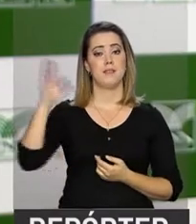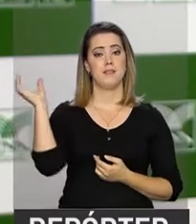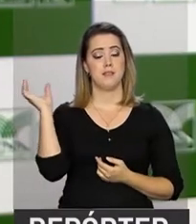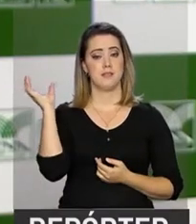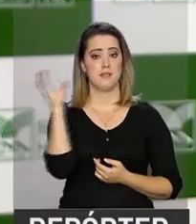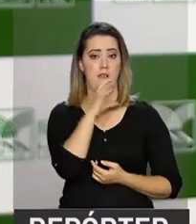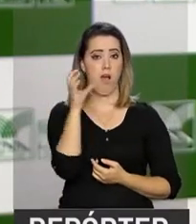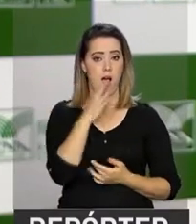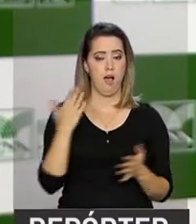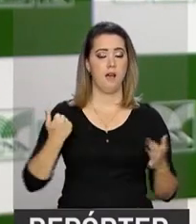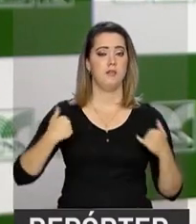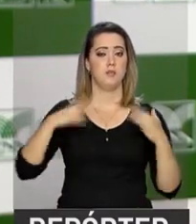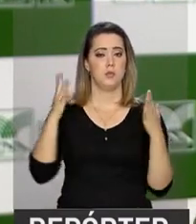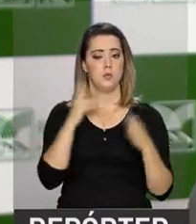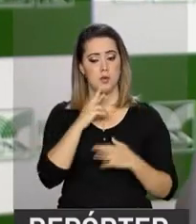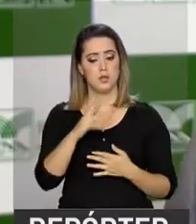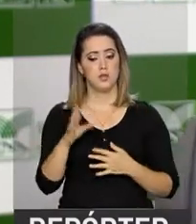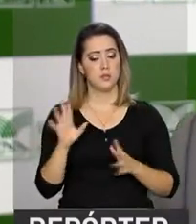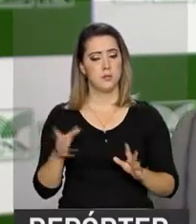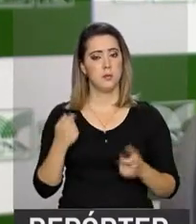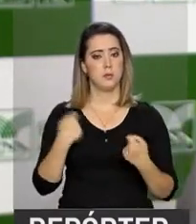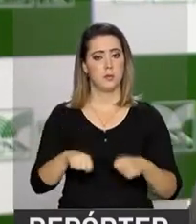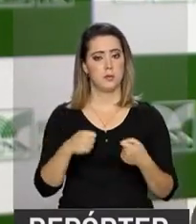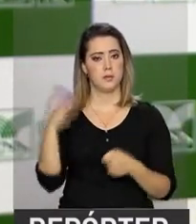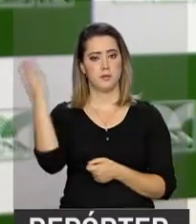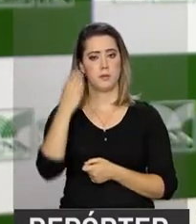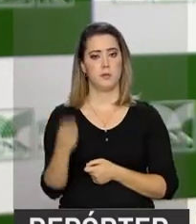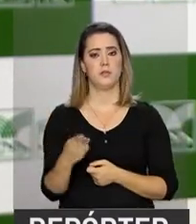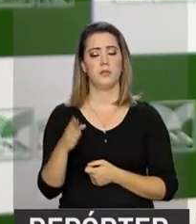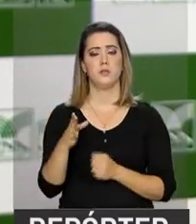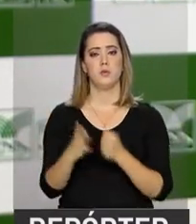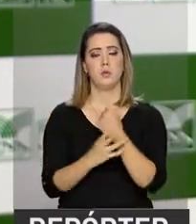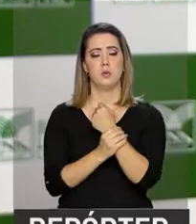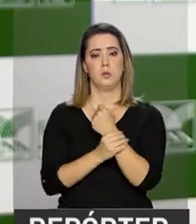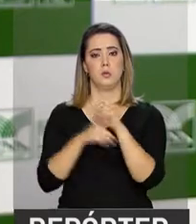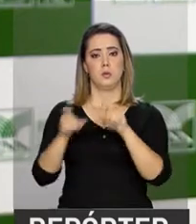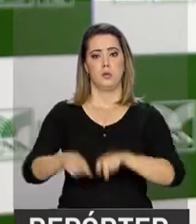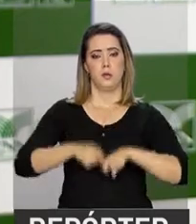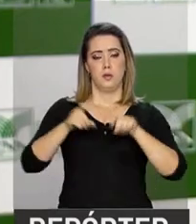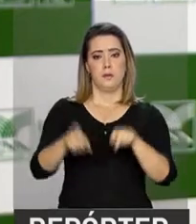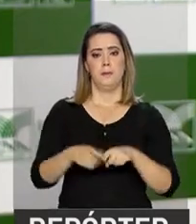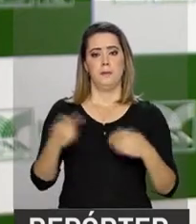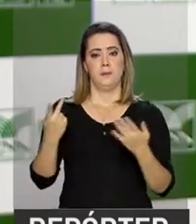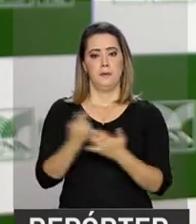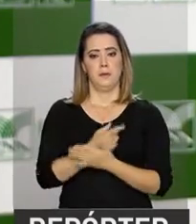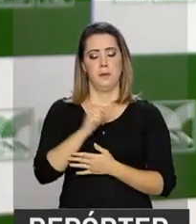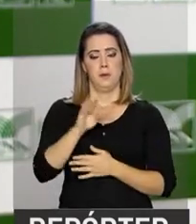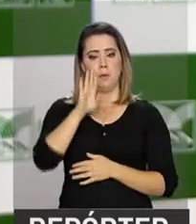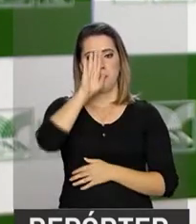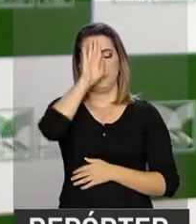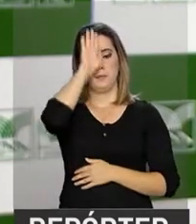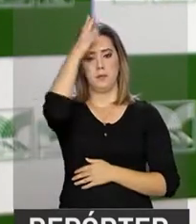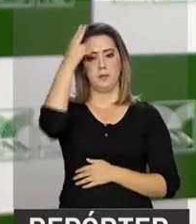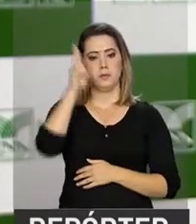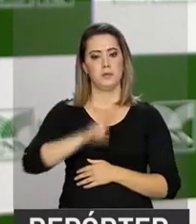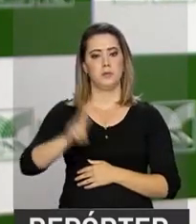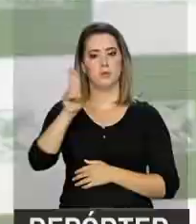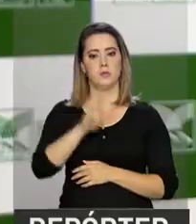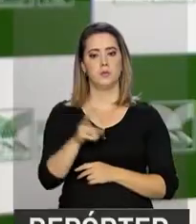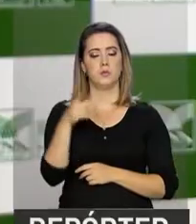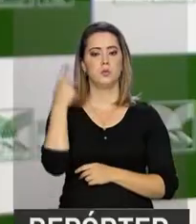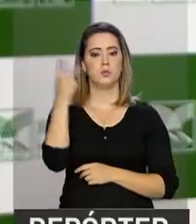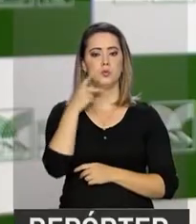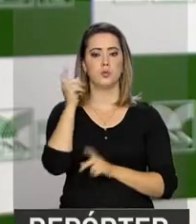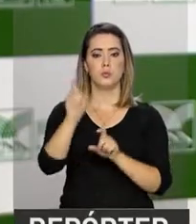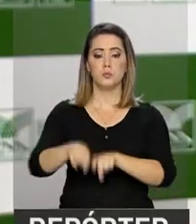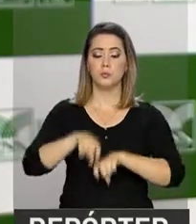ida como ele tem respondido às grandes demandas do brasil o seguro rural e se configura como a principal ferramenta de política agrícola